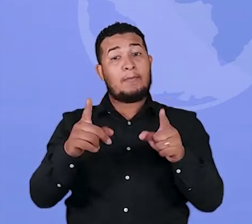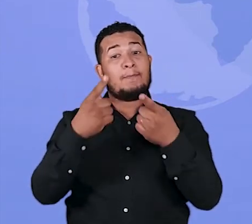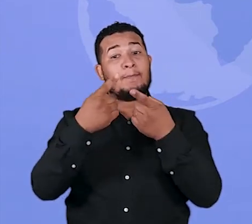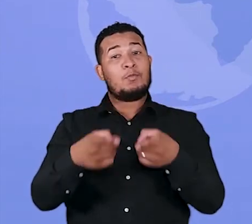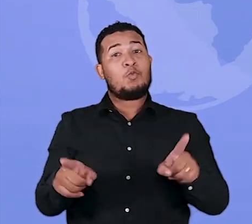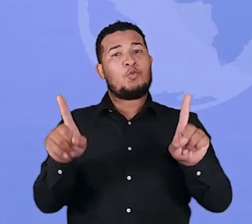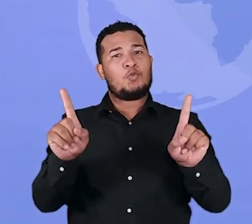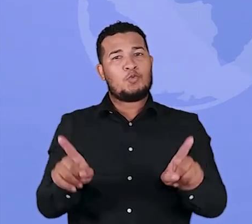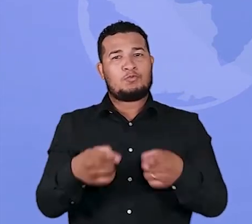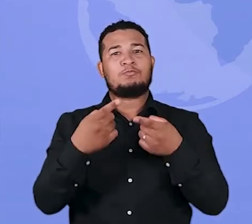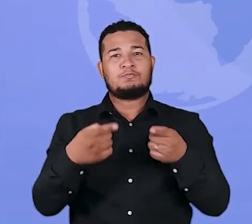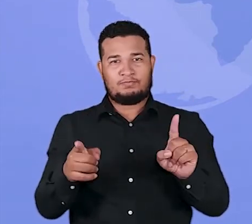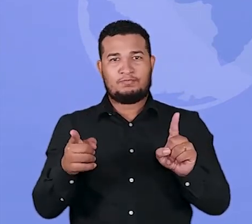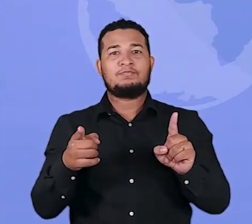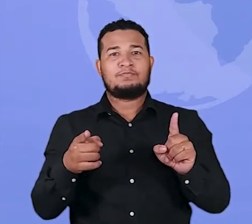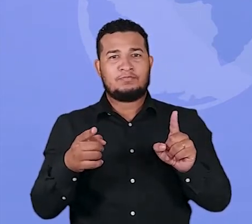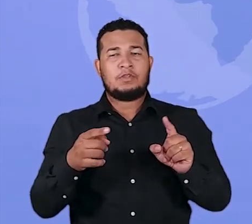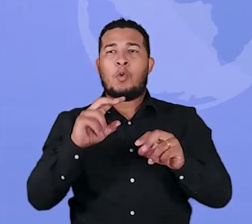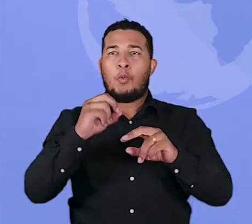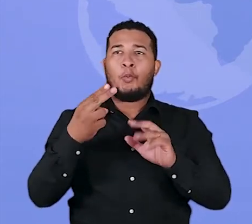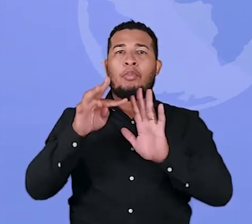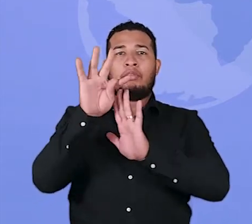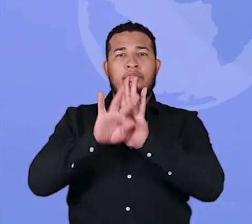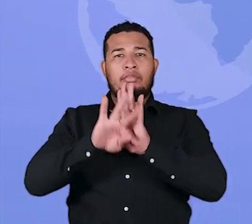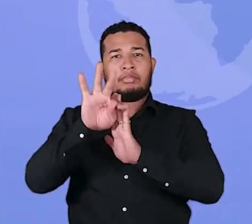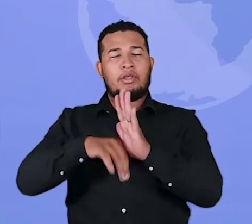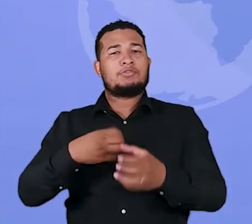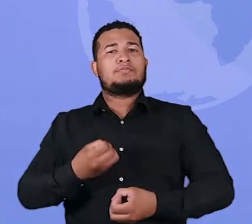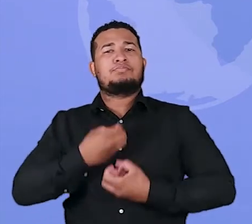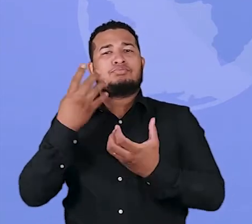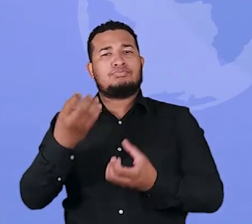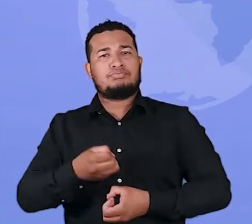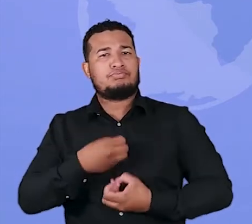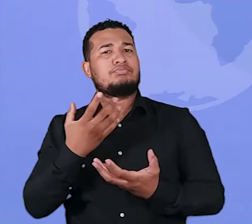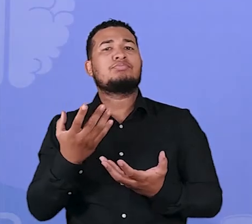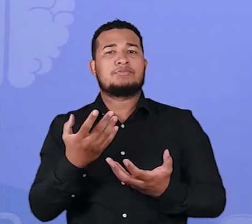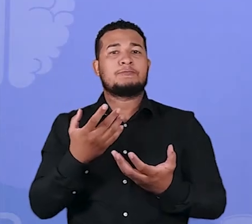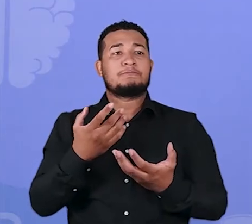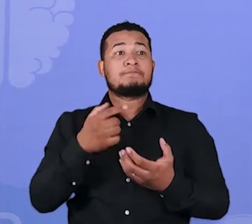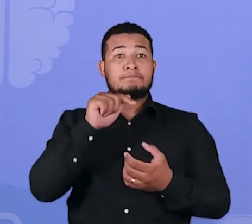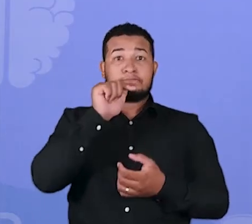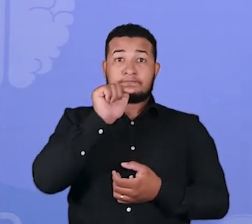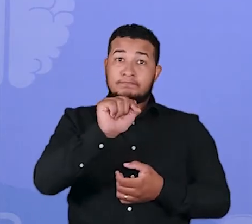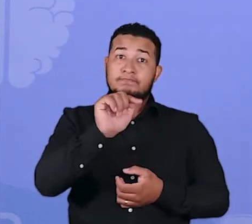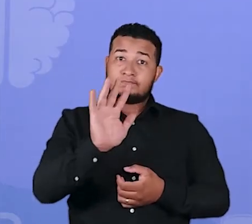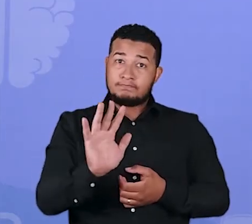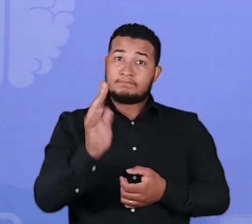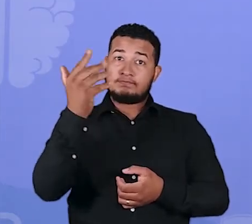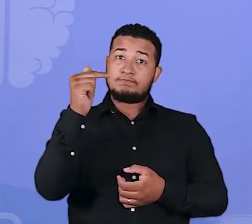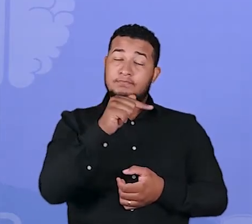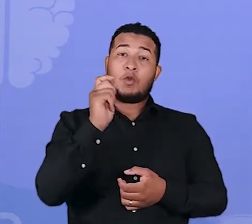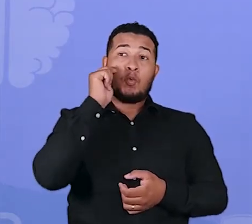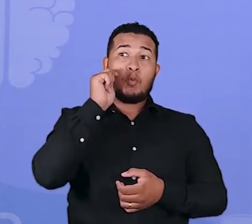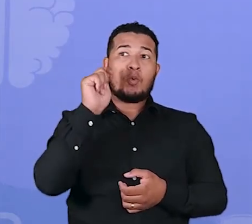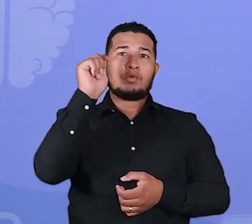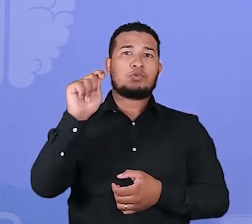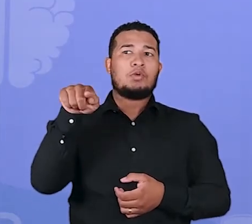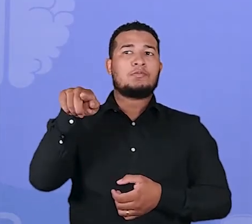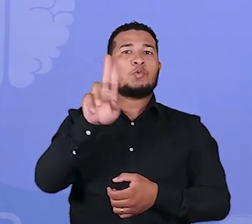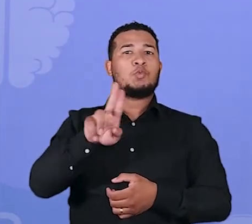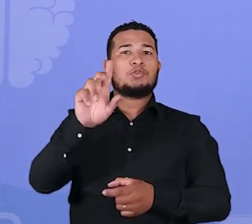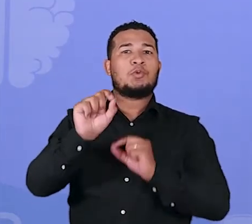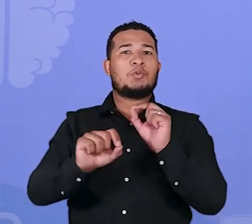música, quando eu estou falando aí de textos poéticos, né? Nesses casos, o